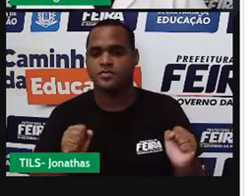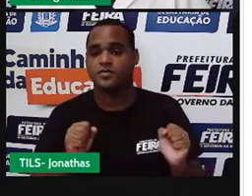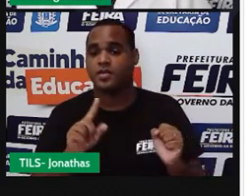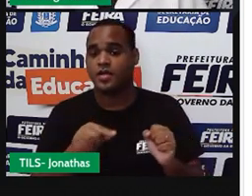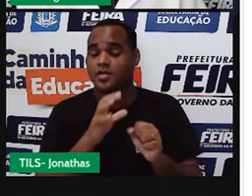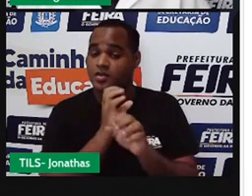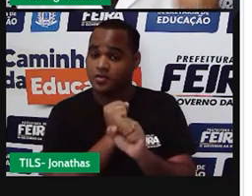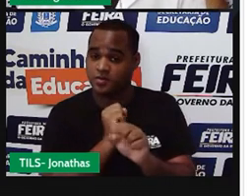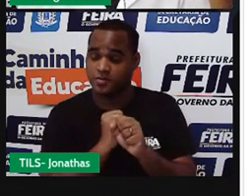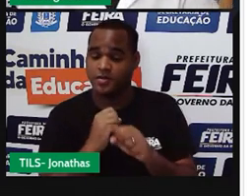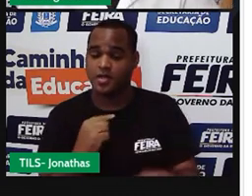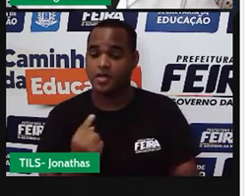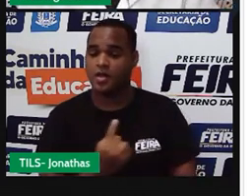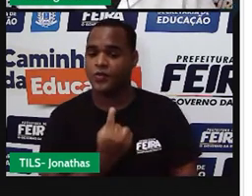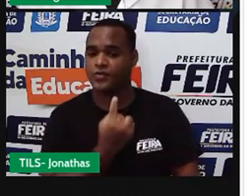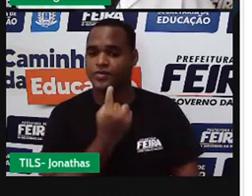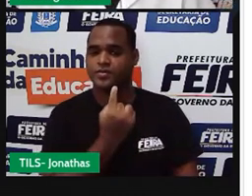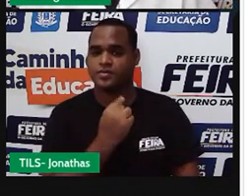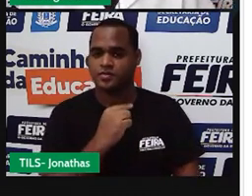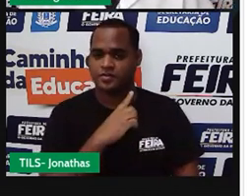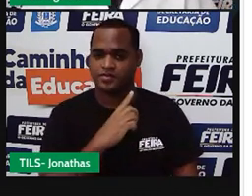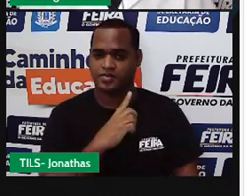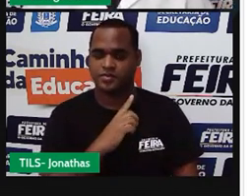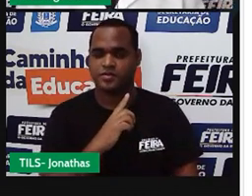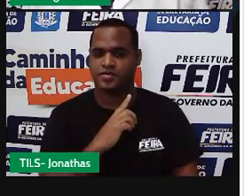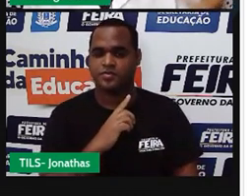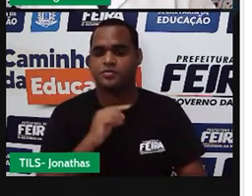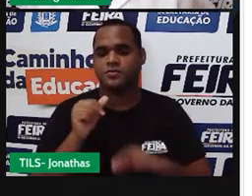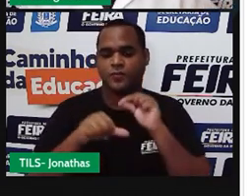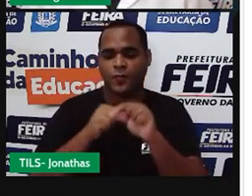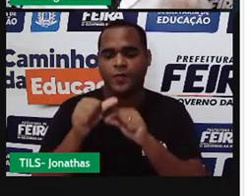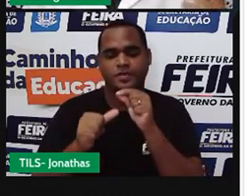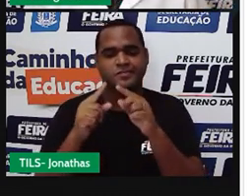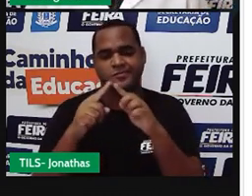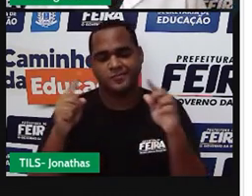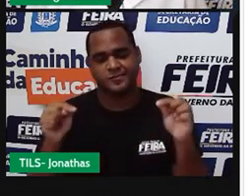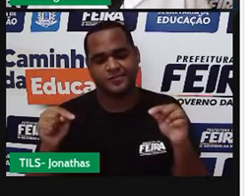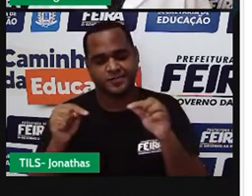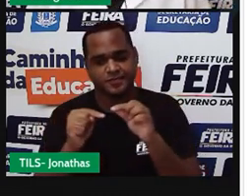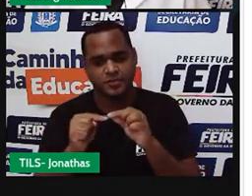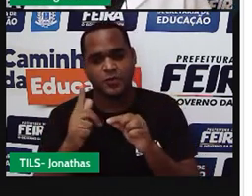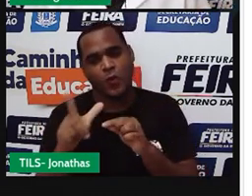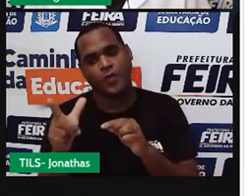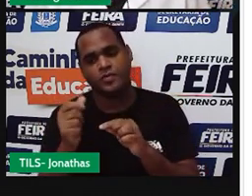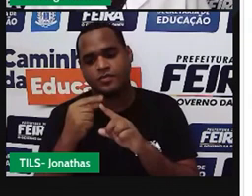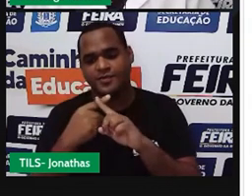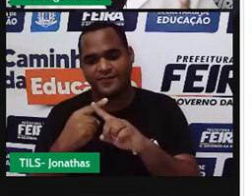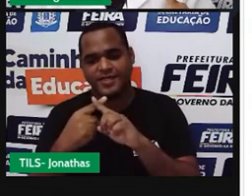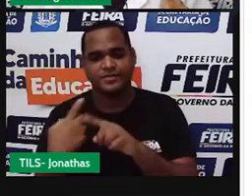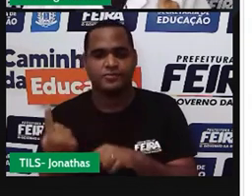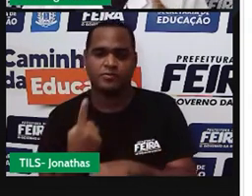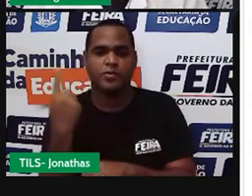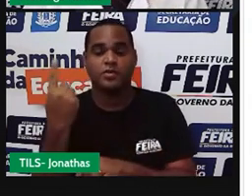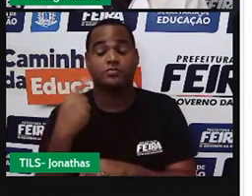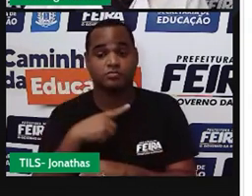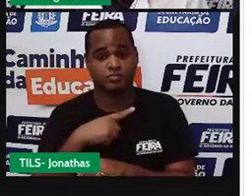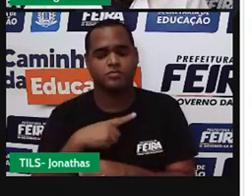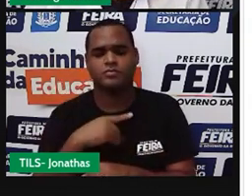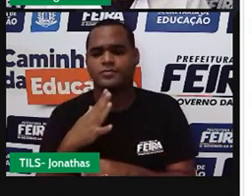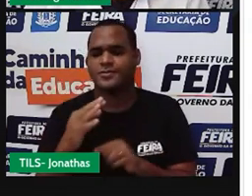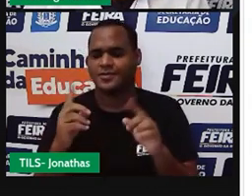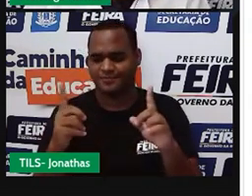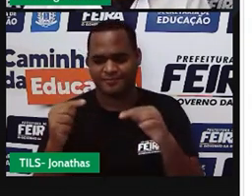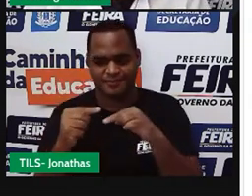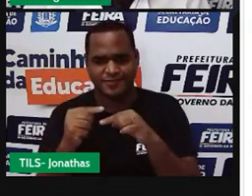da altura né E multiplicar pelo cumprimento ou comprimento vezes altura tanto faz o comprimento